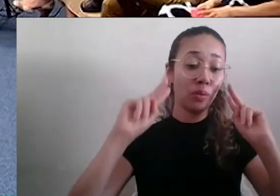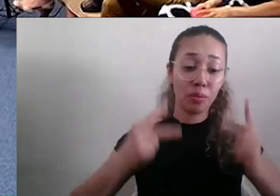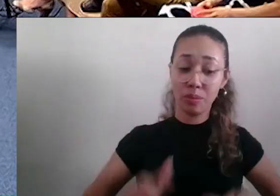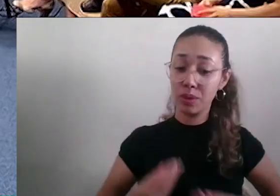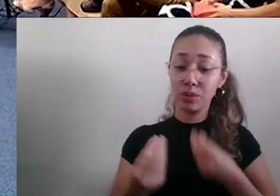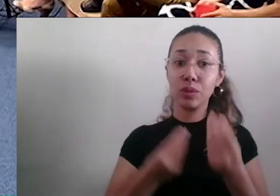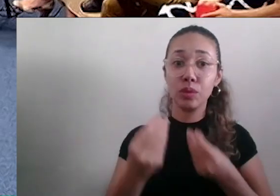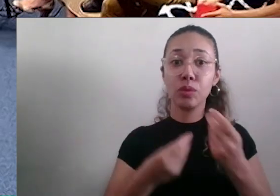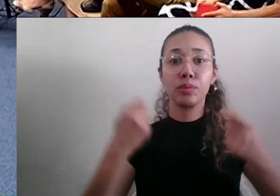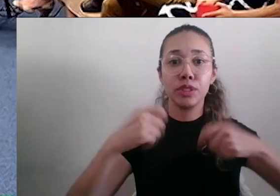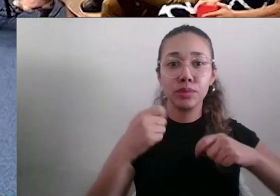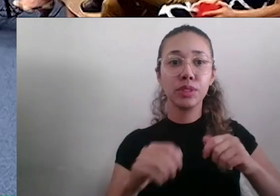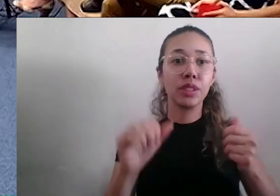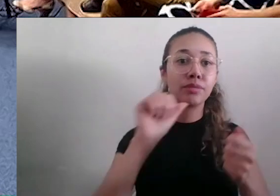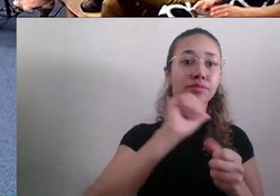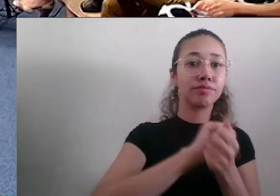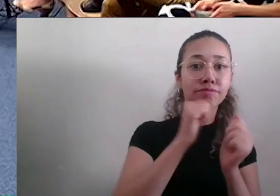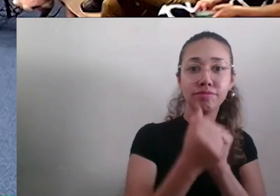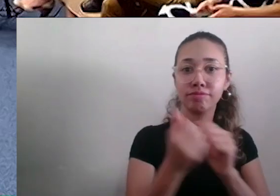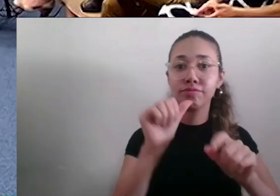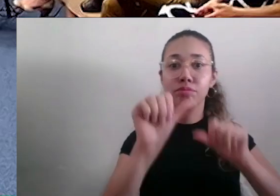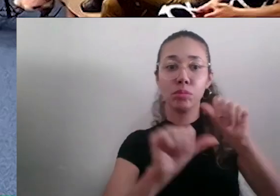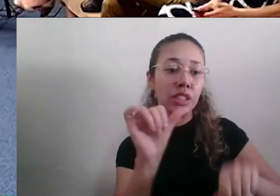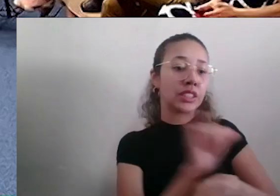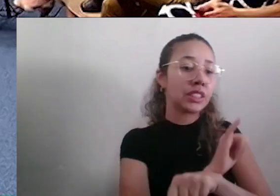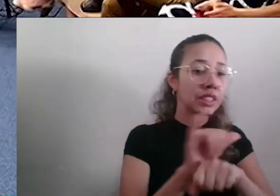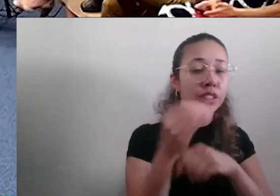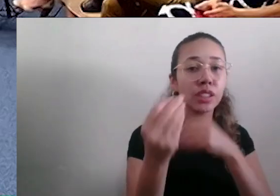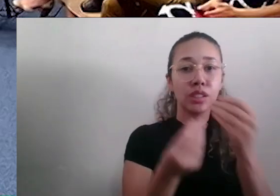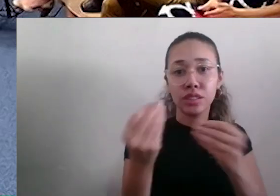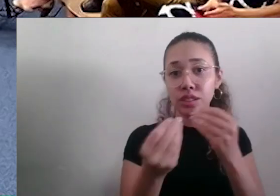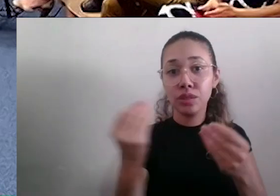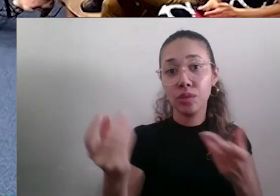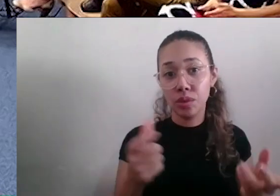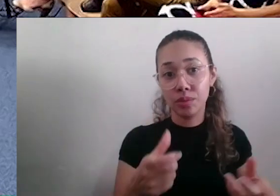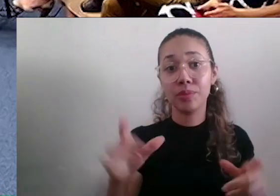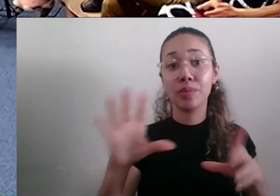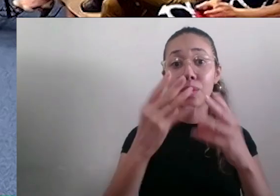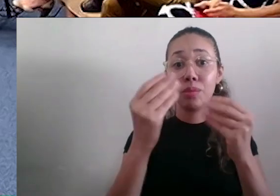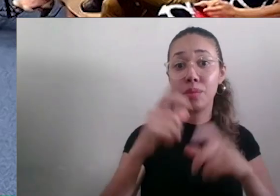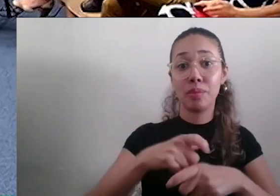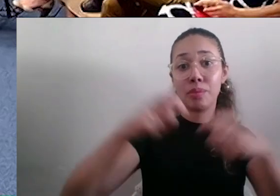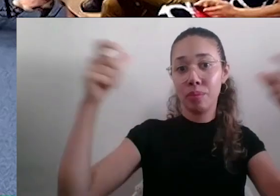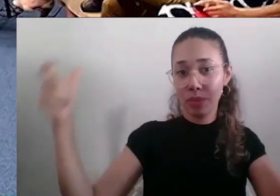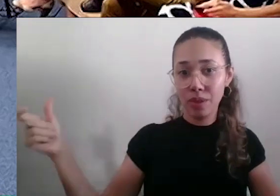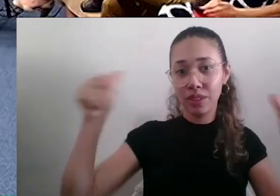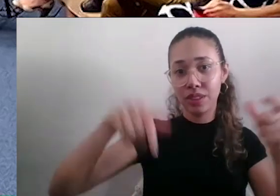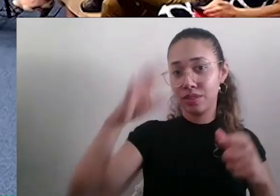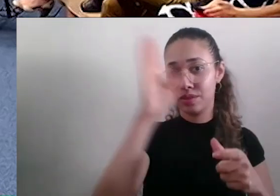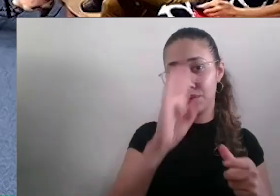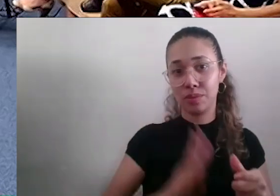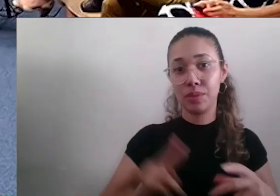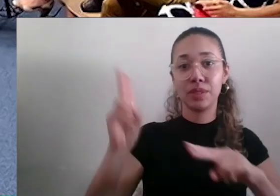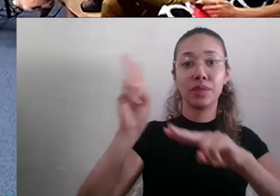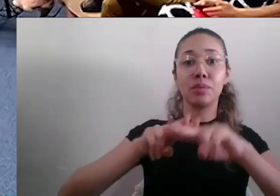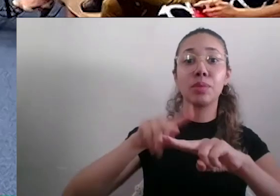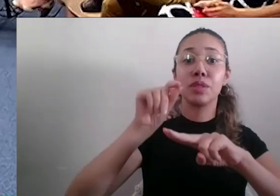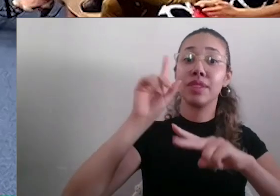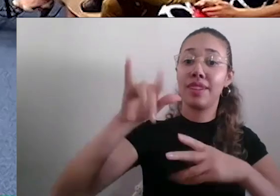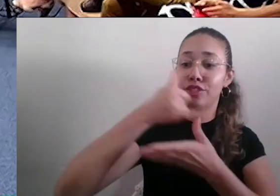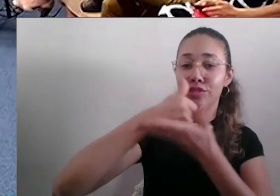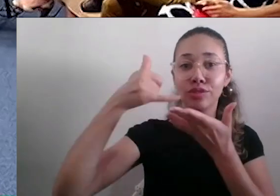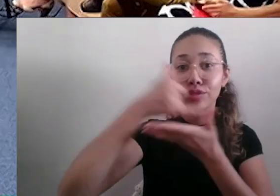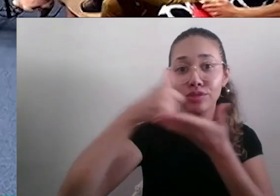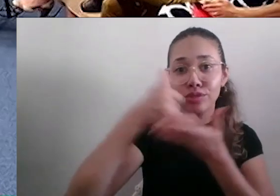maneira de lidar e aí tem aquela questão de que a maioria das pessoas que estão Presas no Brasil estão presas por droga e muitas vezes drogas